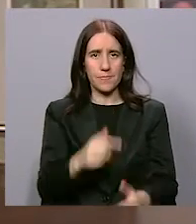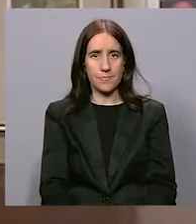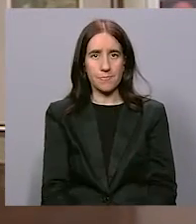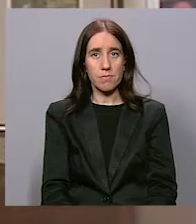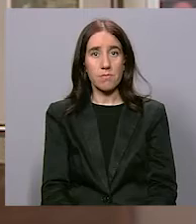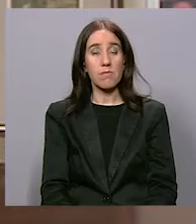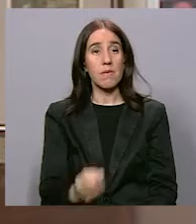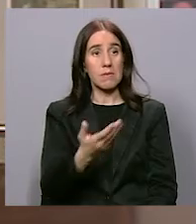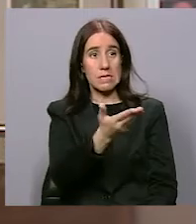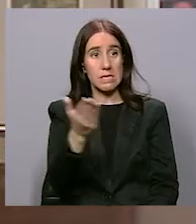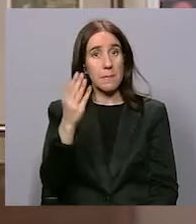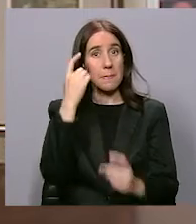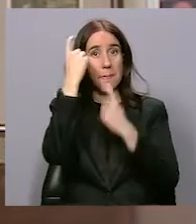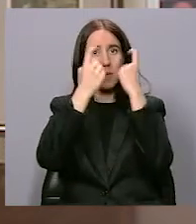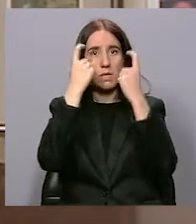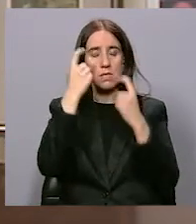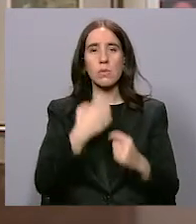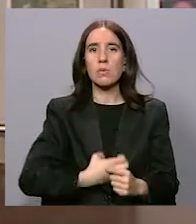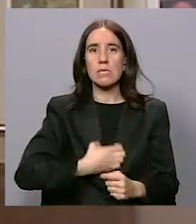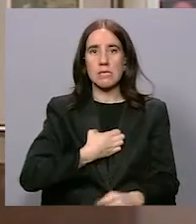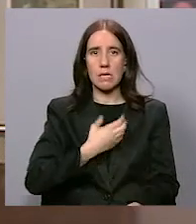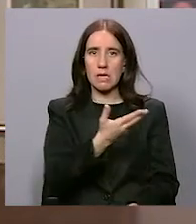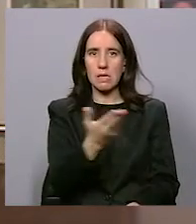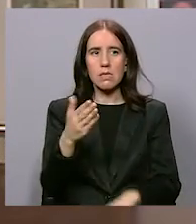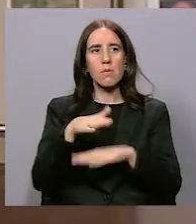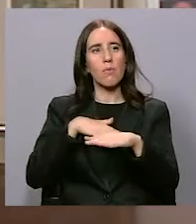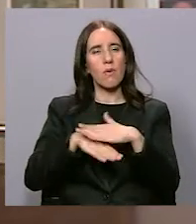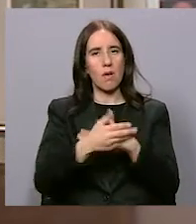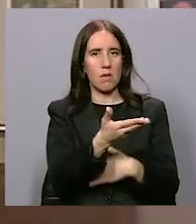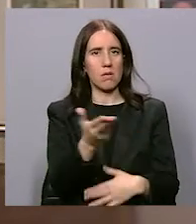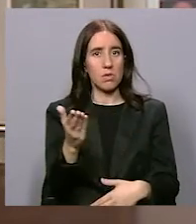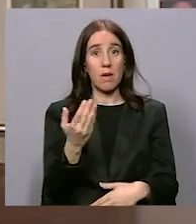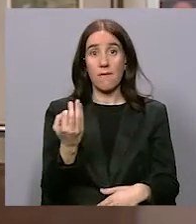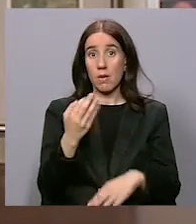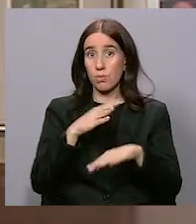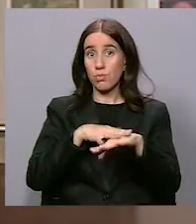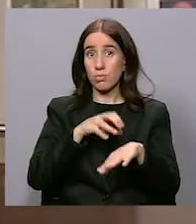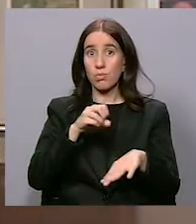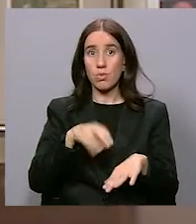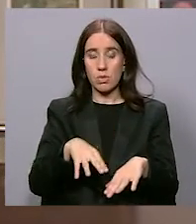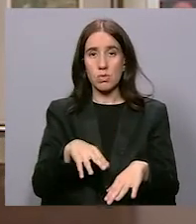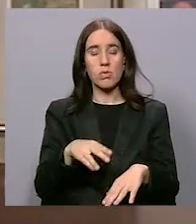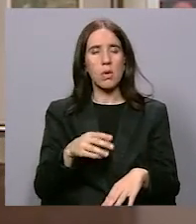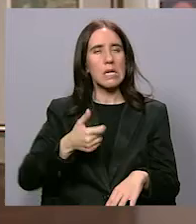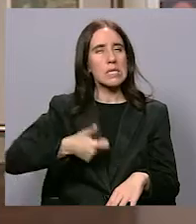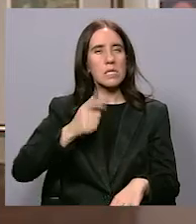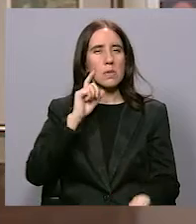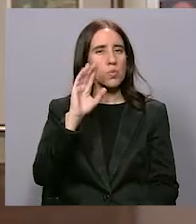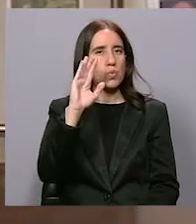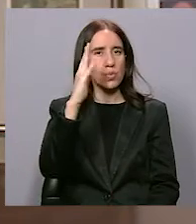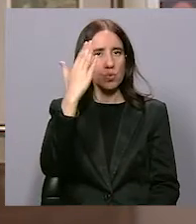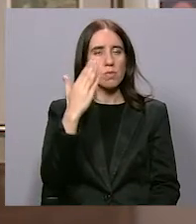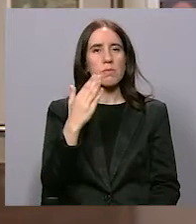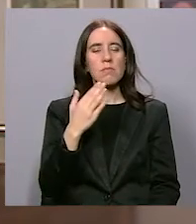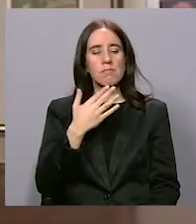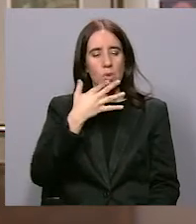vem do que pensa o que eu senti que eu faço é por isso que mais do que